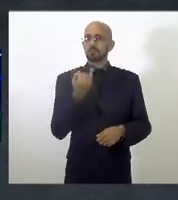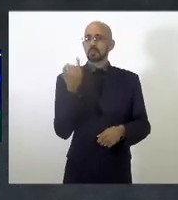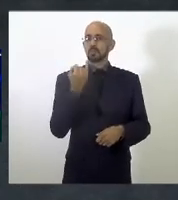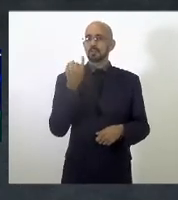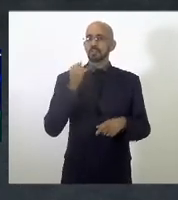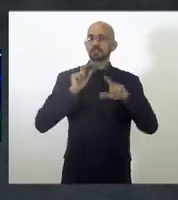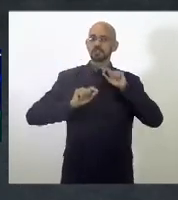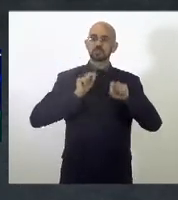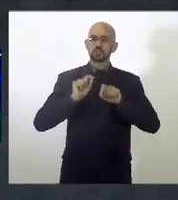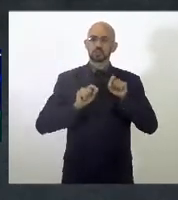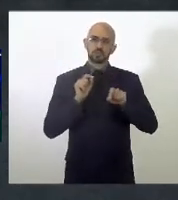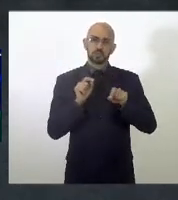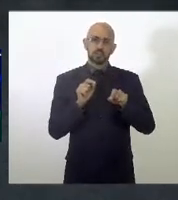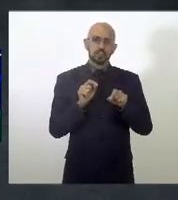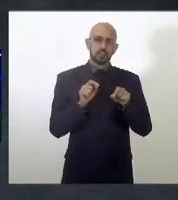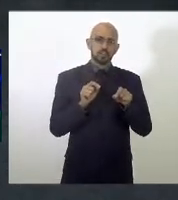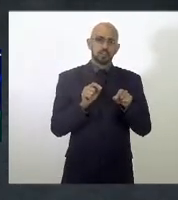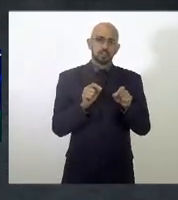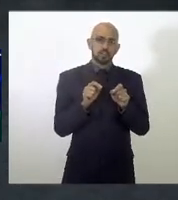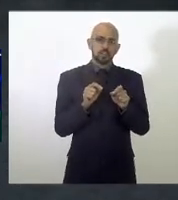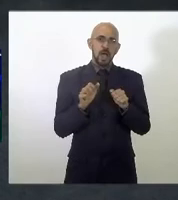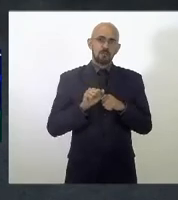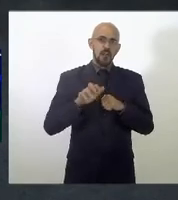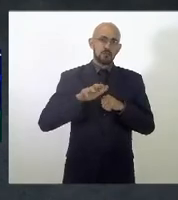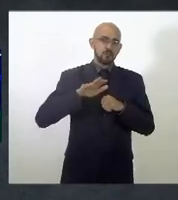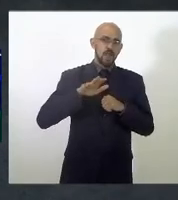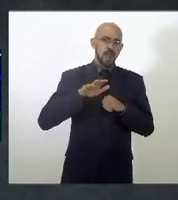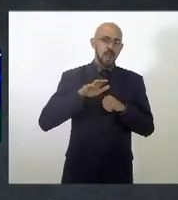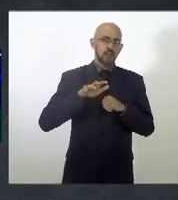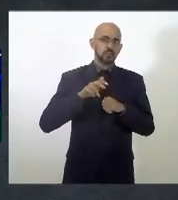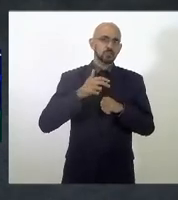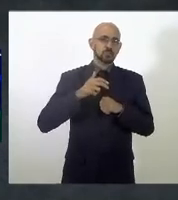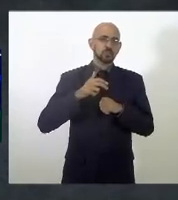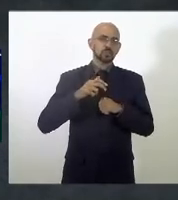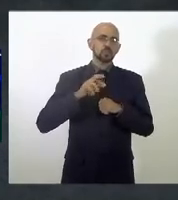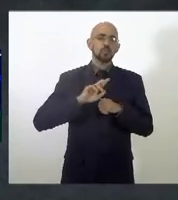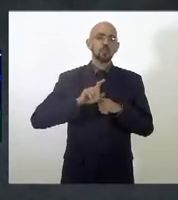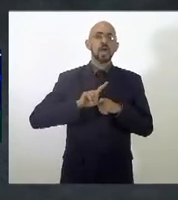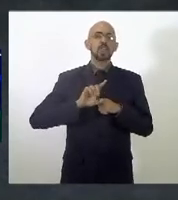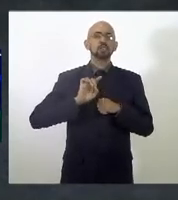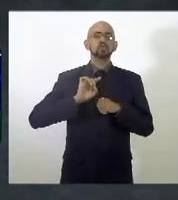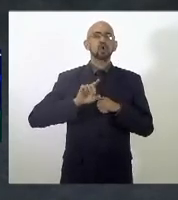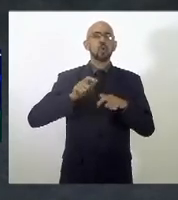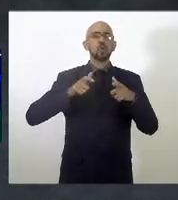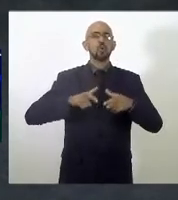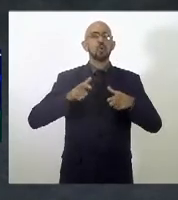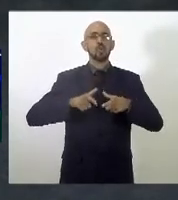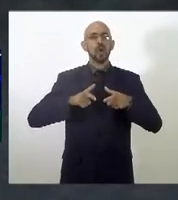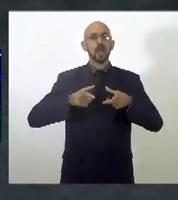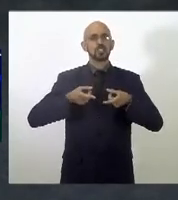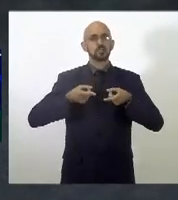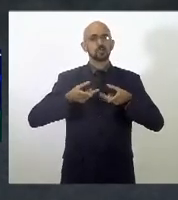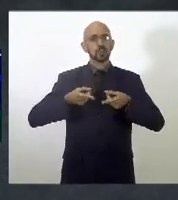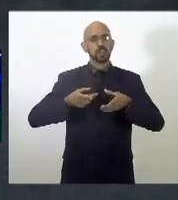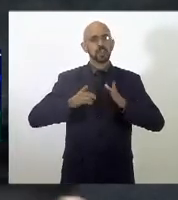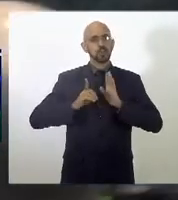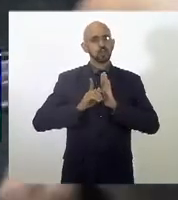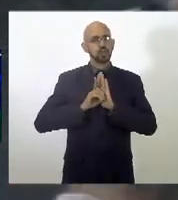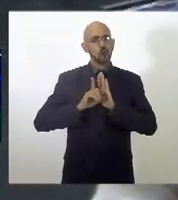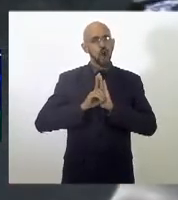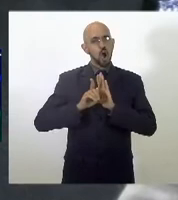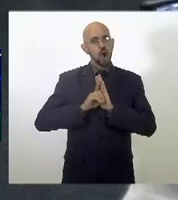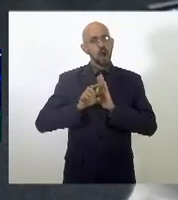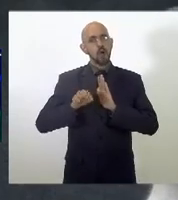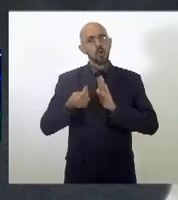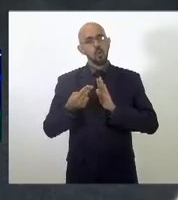fundamental que, como foi falado aqui, a favela não seja vista só com espaço de venda de droga, um